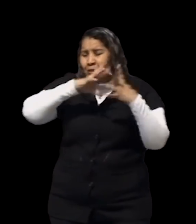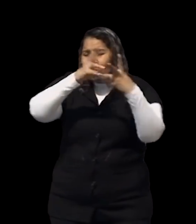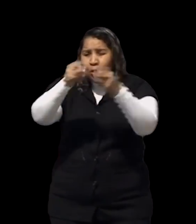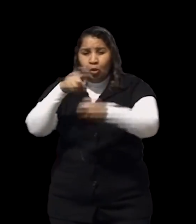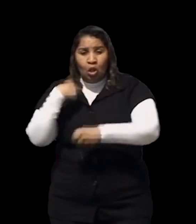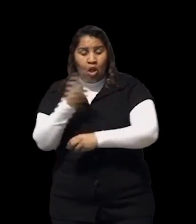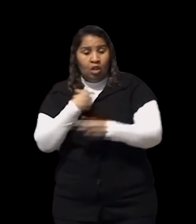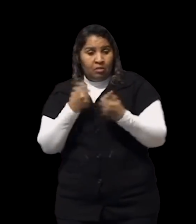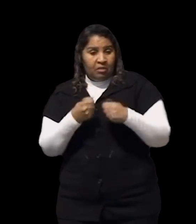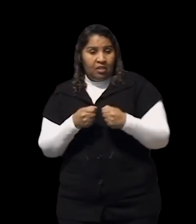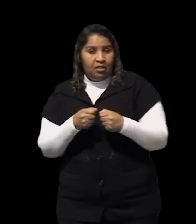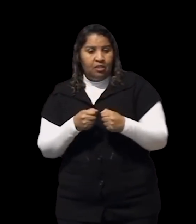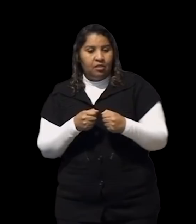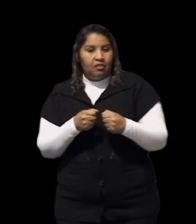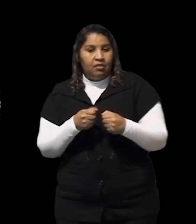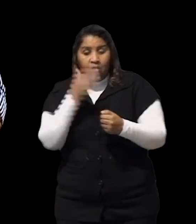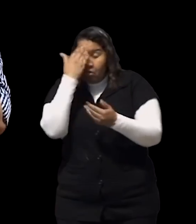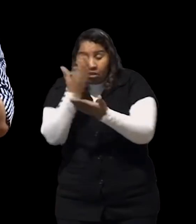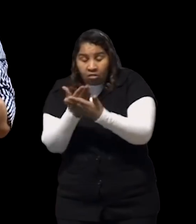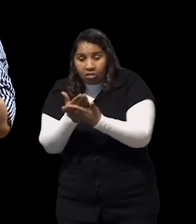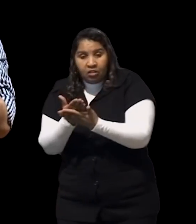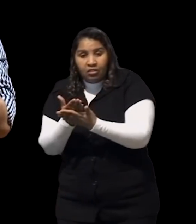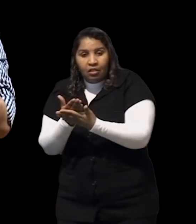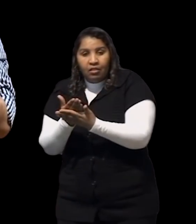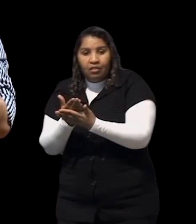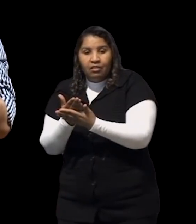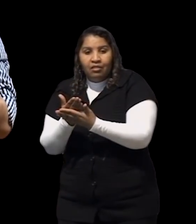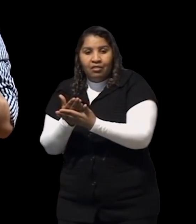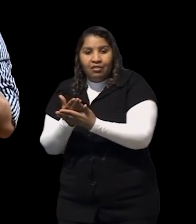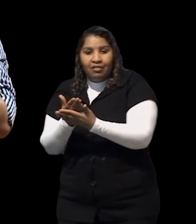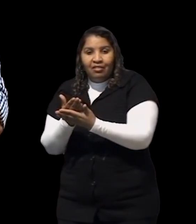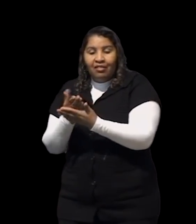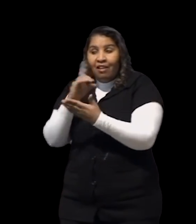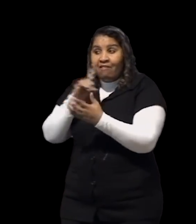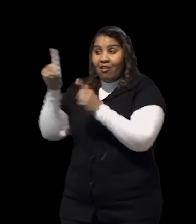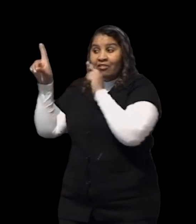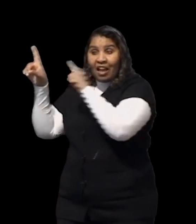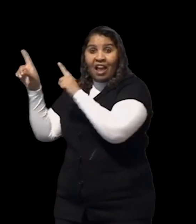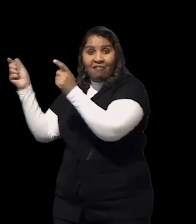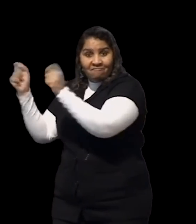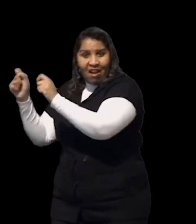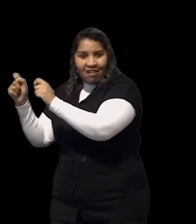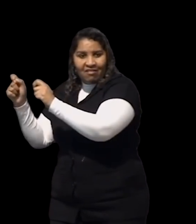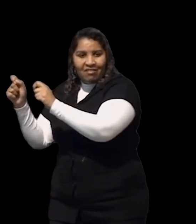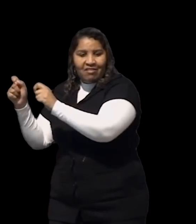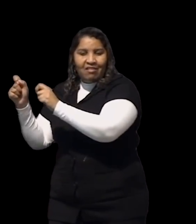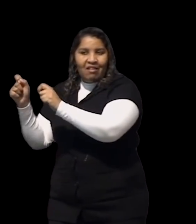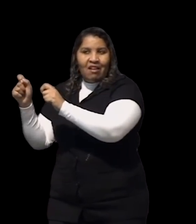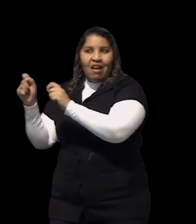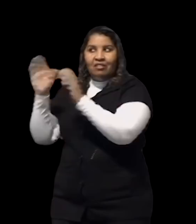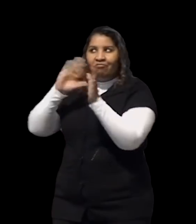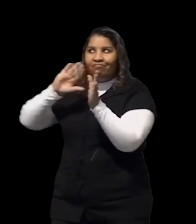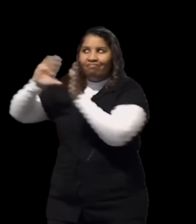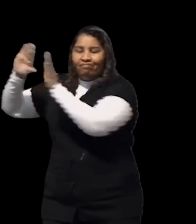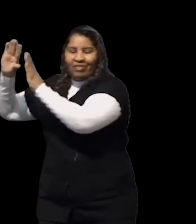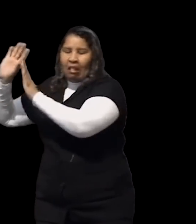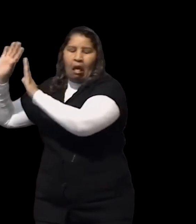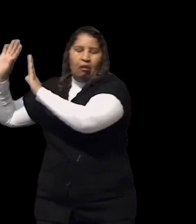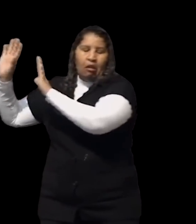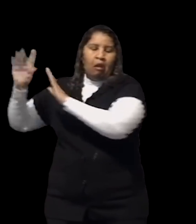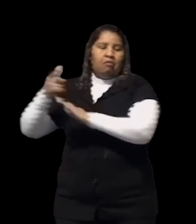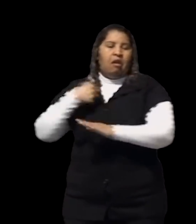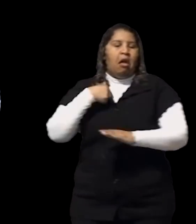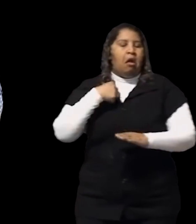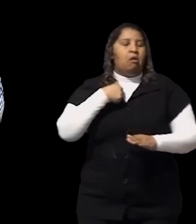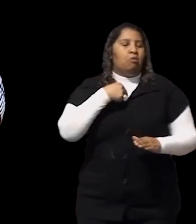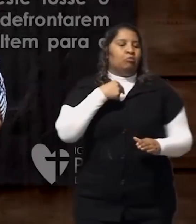Exército de Deus mas se transforma um exército de escravos e eles dizem eles do